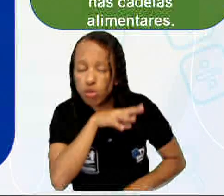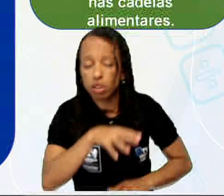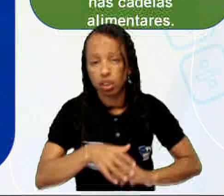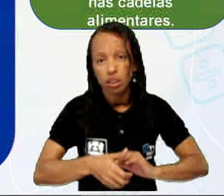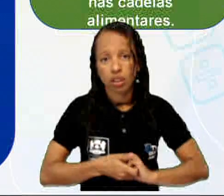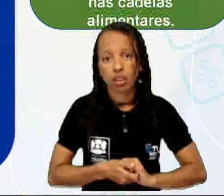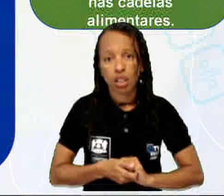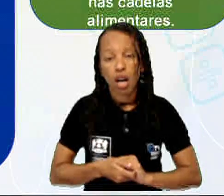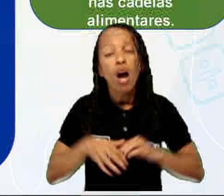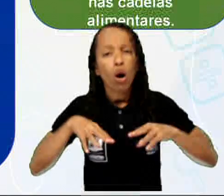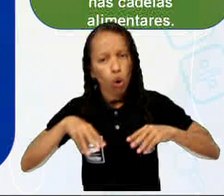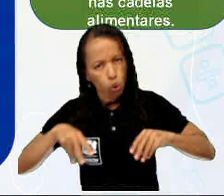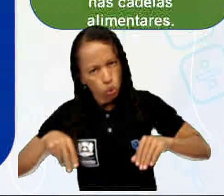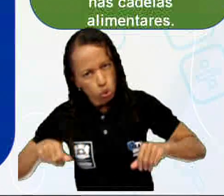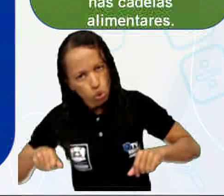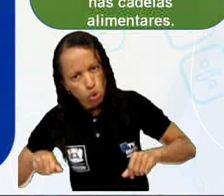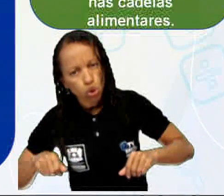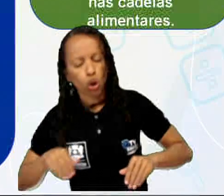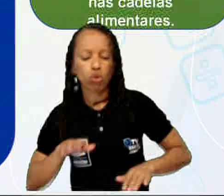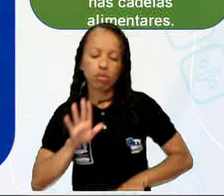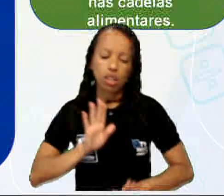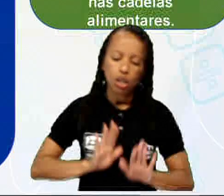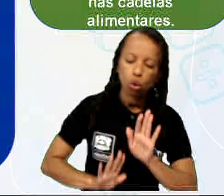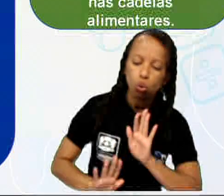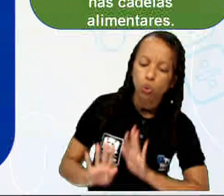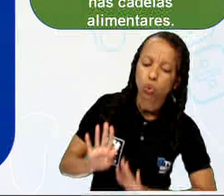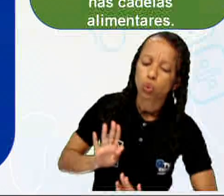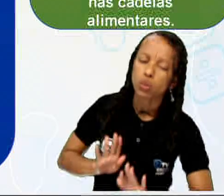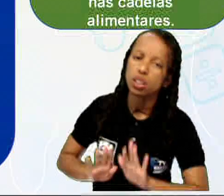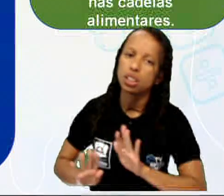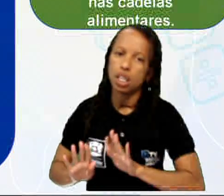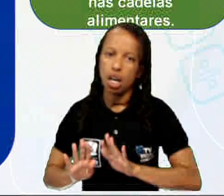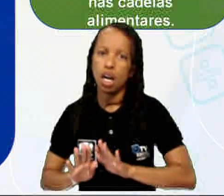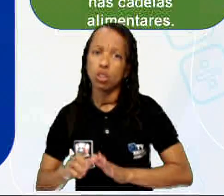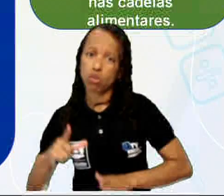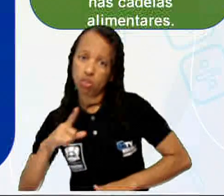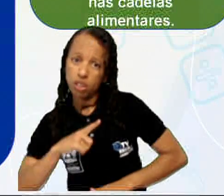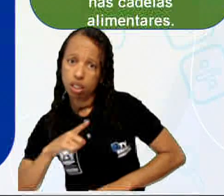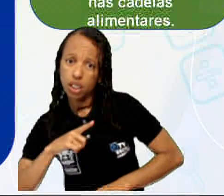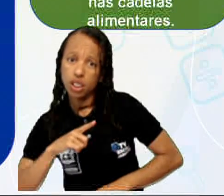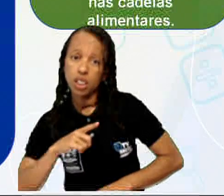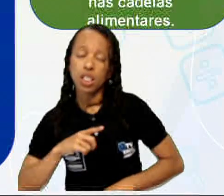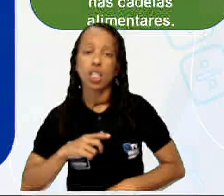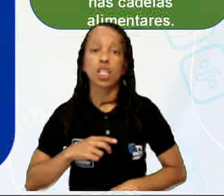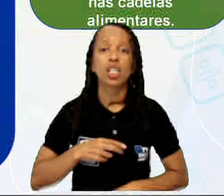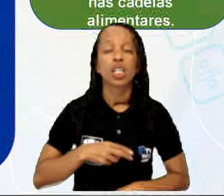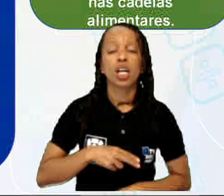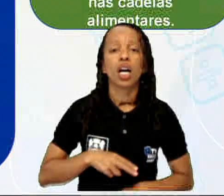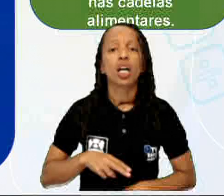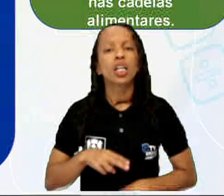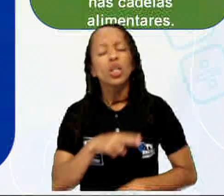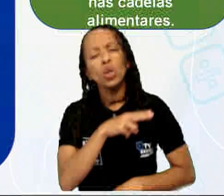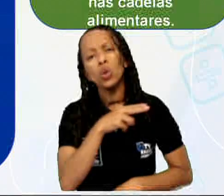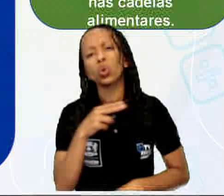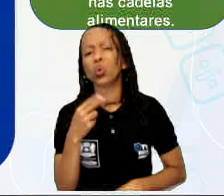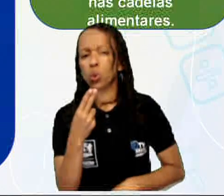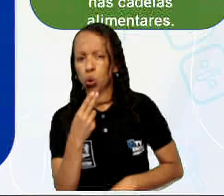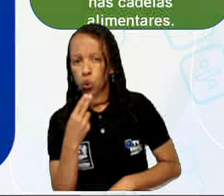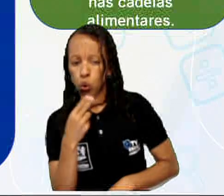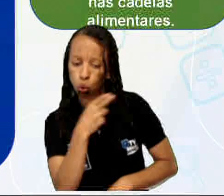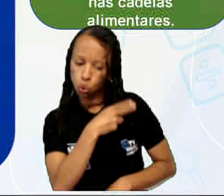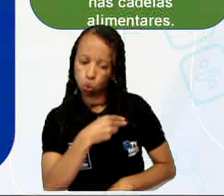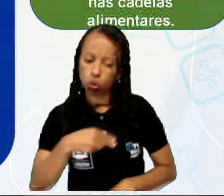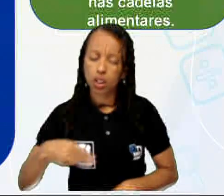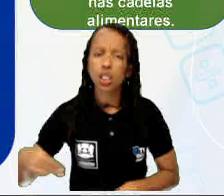todos os nutrientes vão para ele. Mas quando há poluição, esses nutrientes também são empobrecidos. E